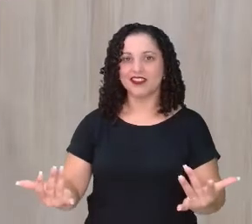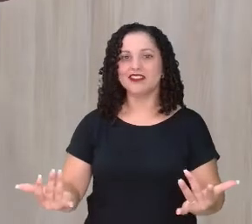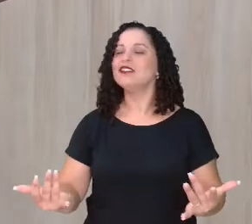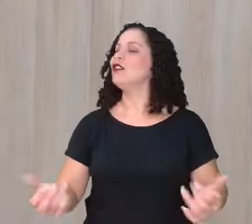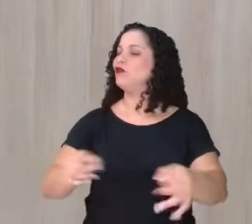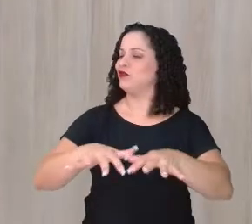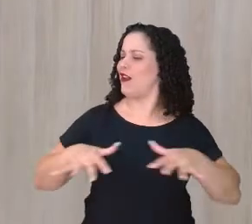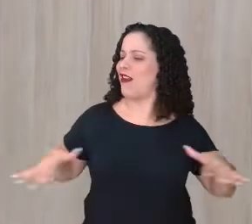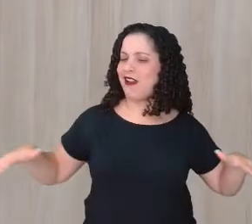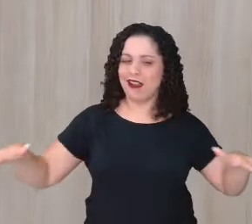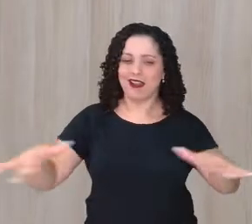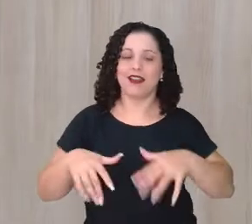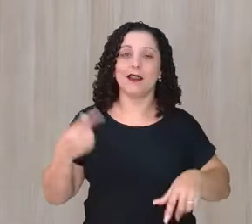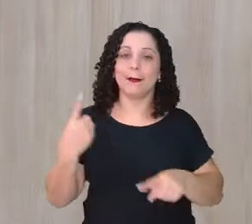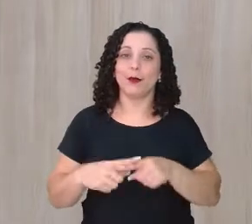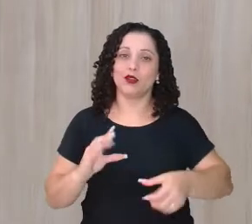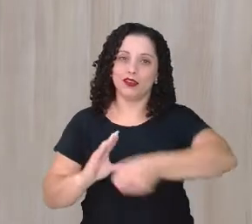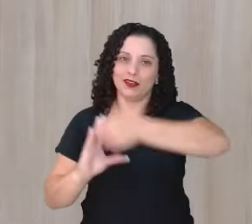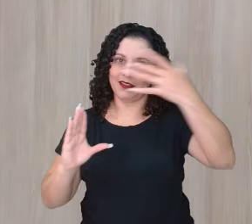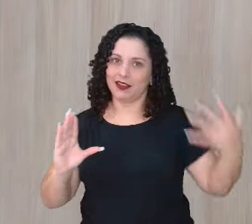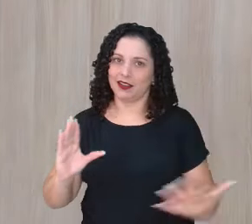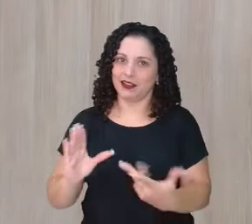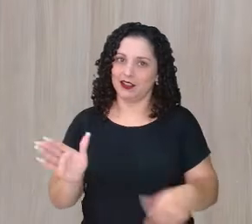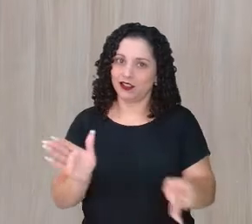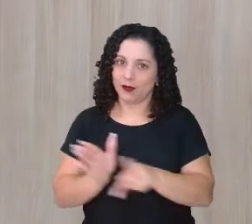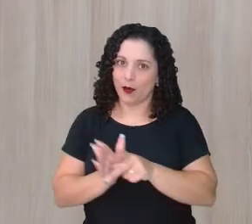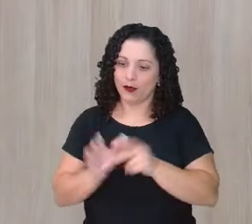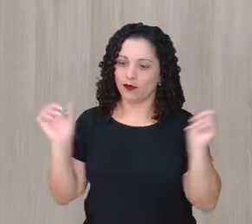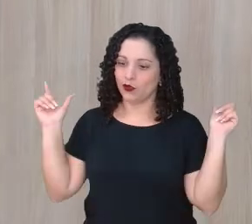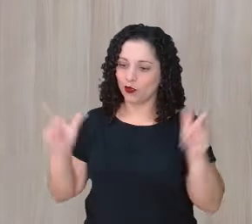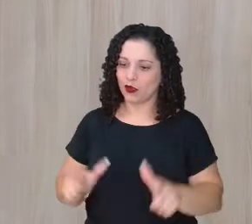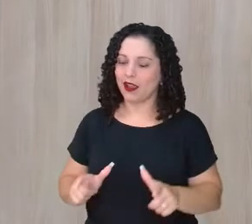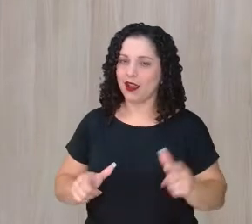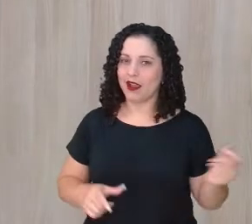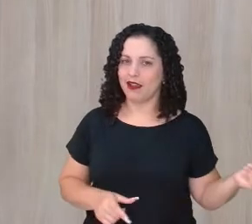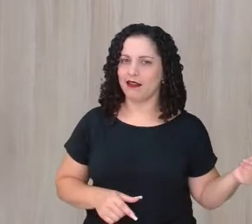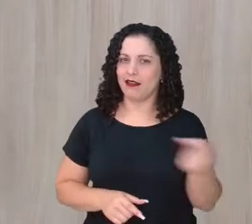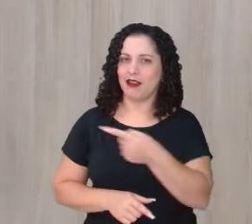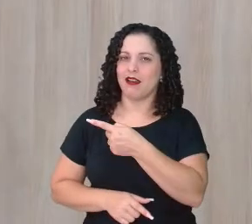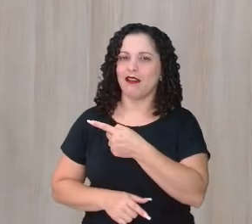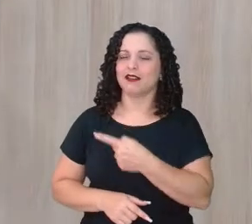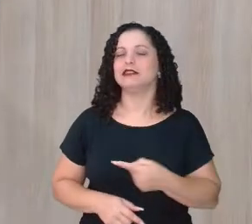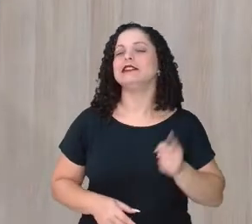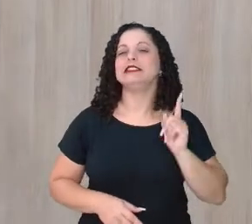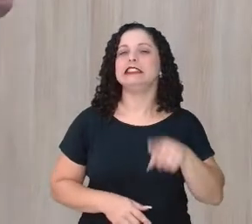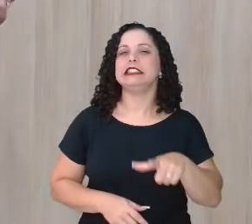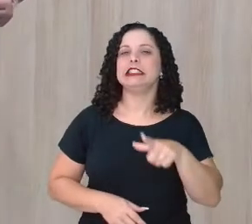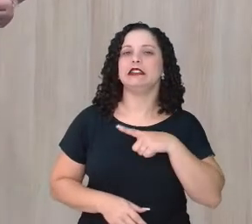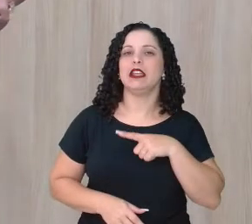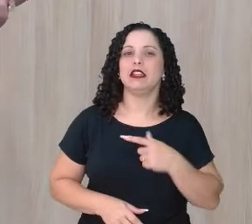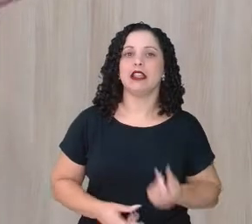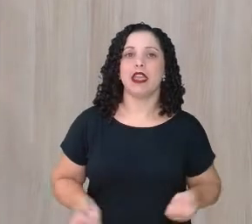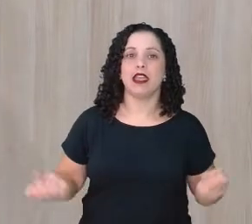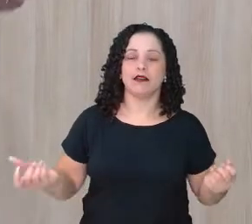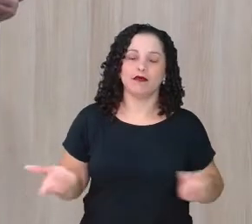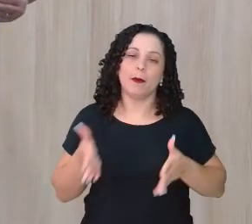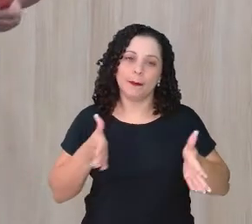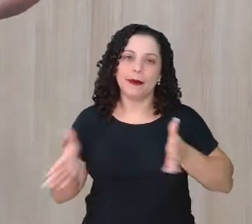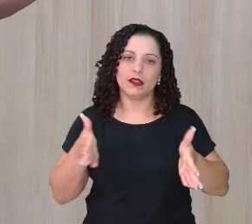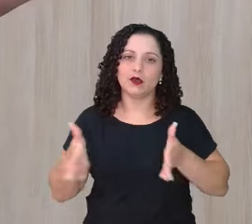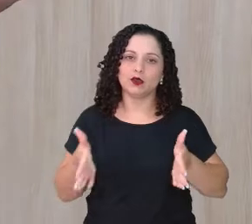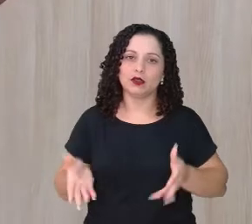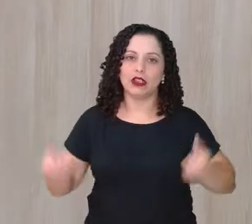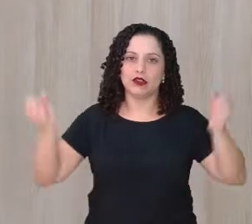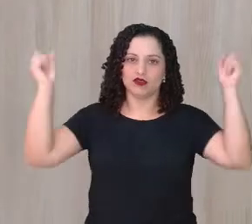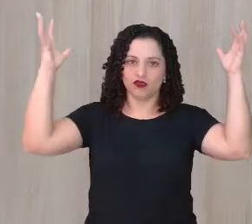que a característica dessa região, desse bioma, que um período do tempo ele fica alagado, fica com